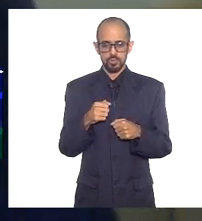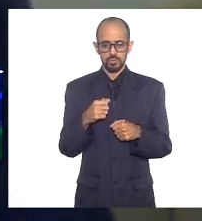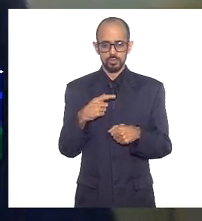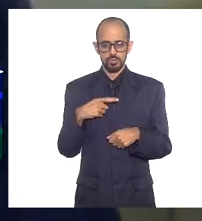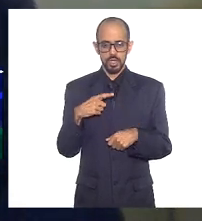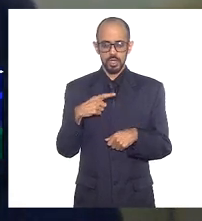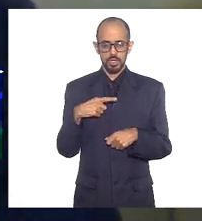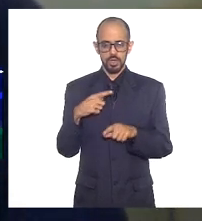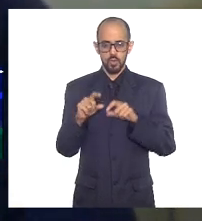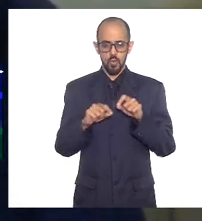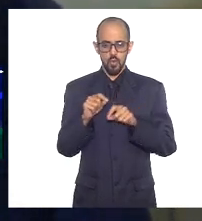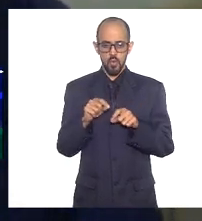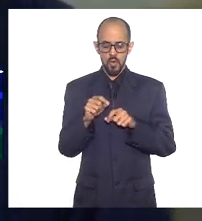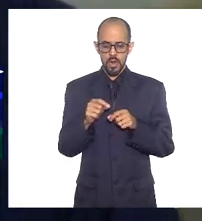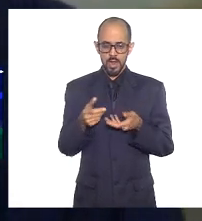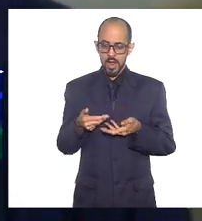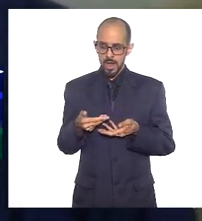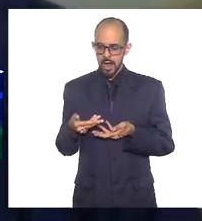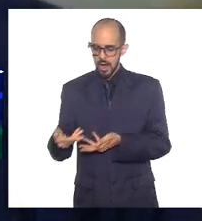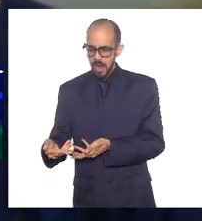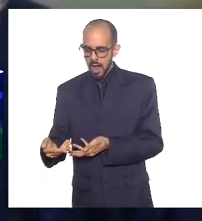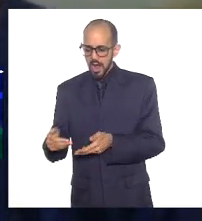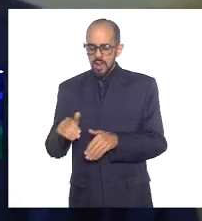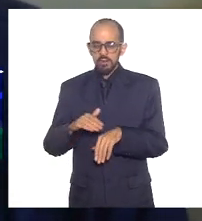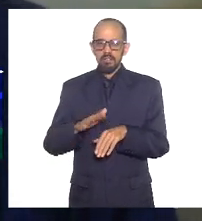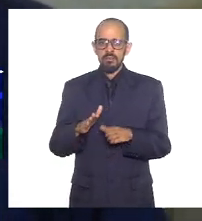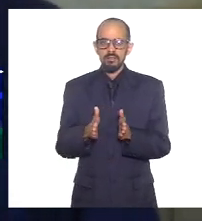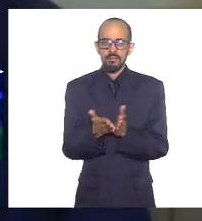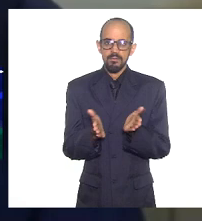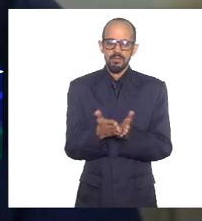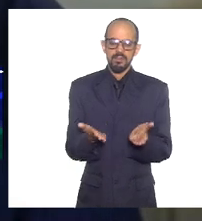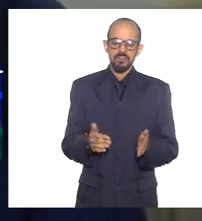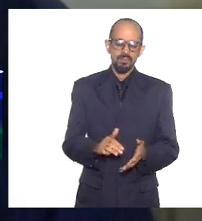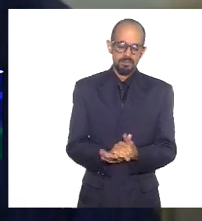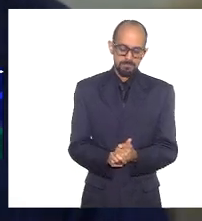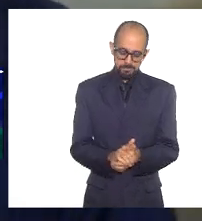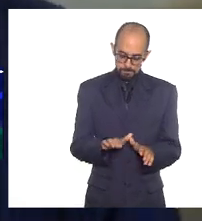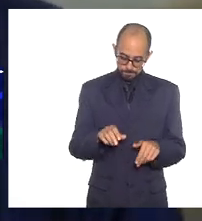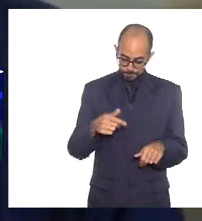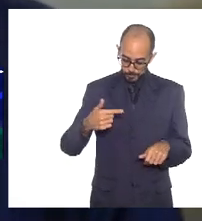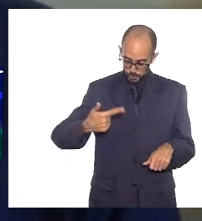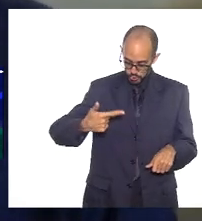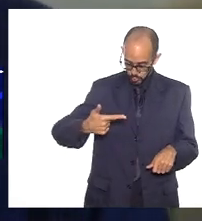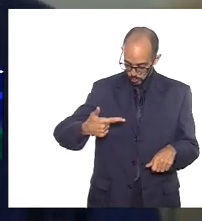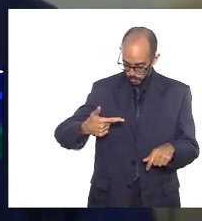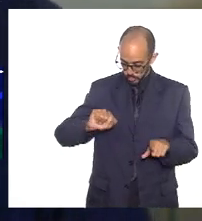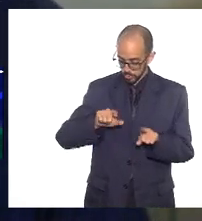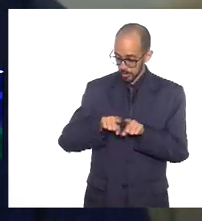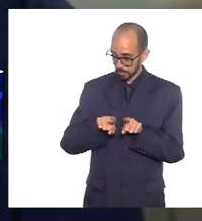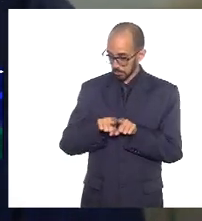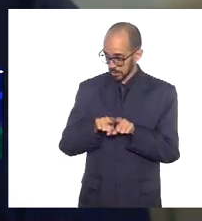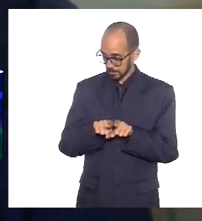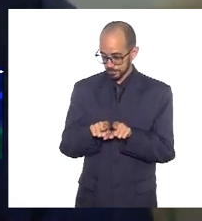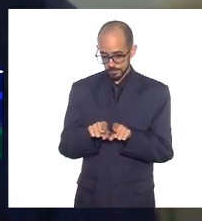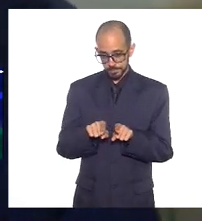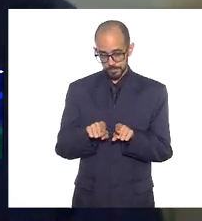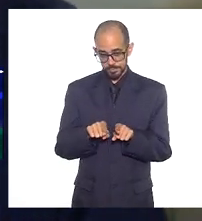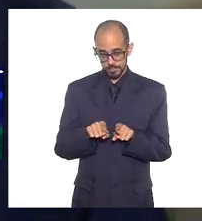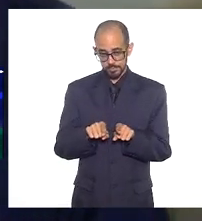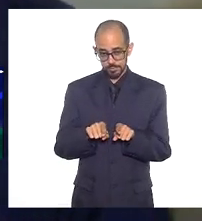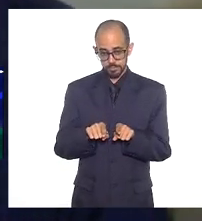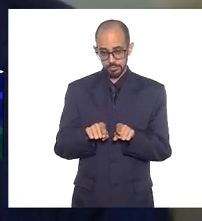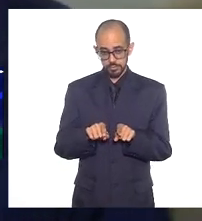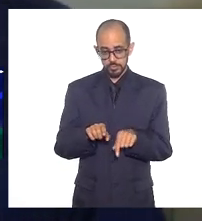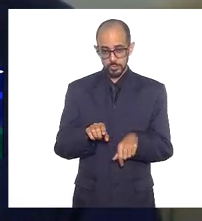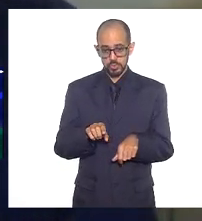atender os mais necessitados e segundo deputada Marta Rocha já que eu passei só